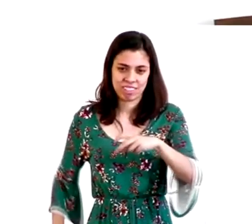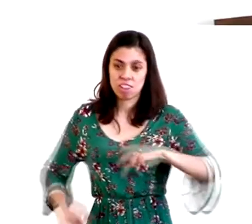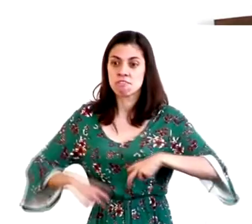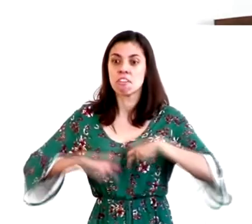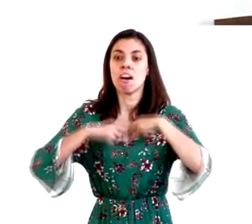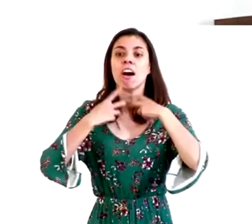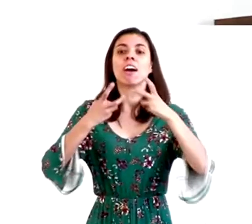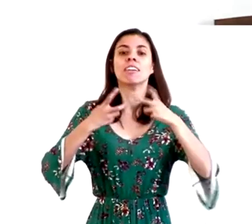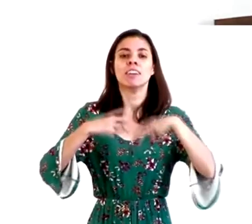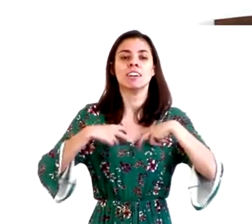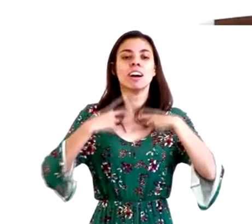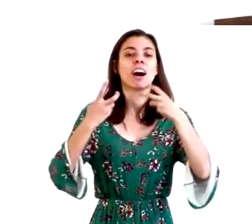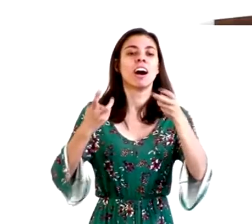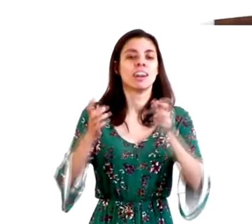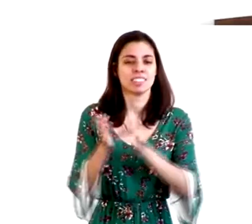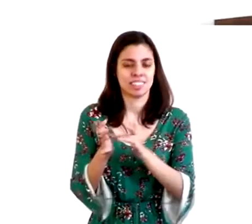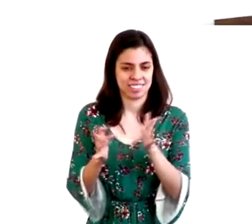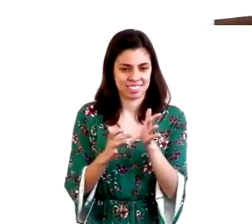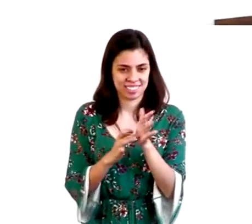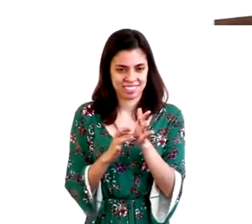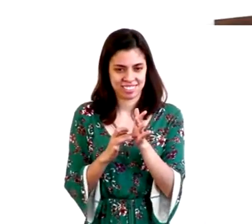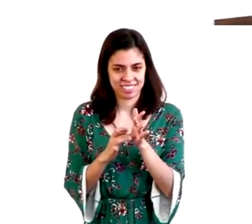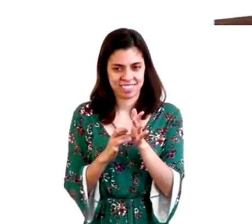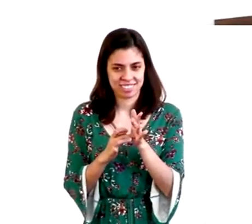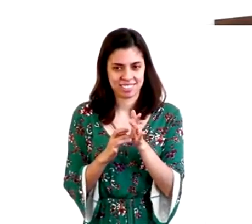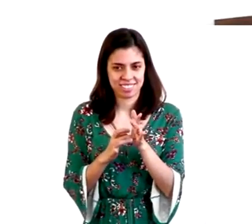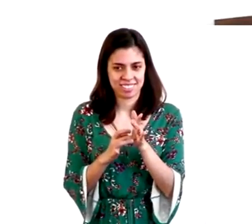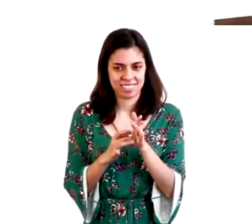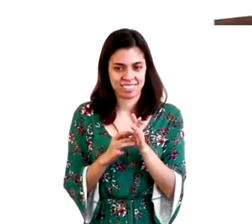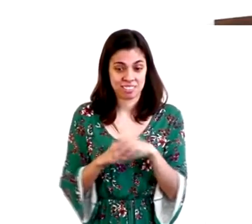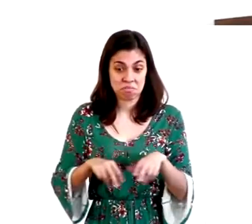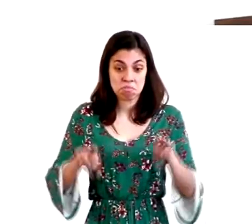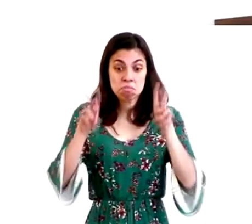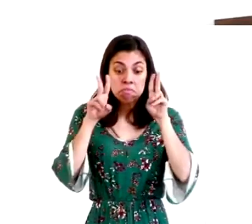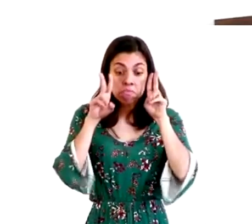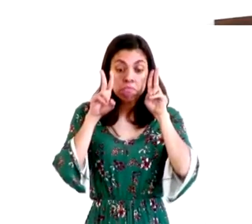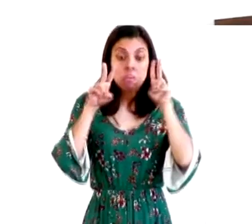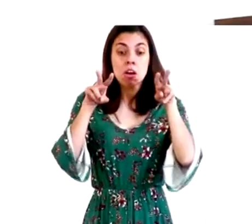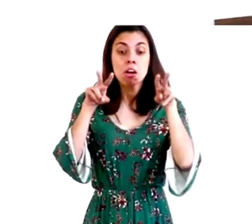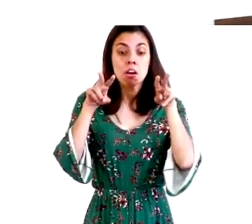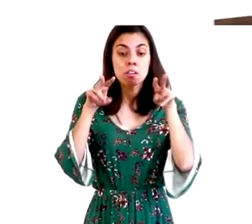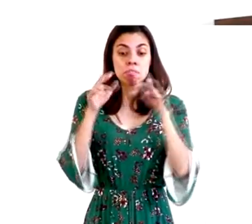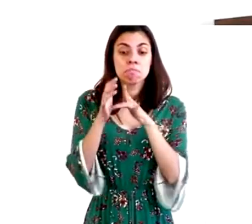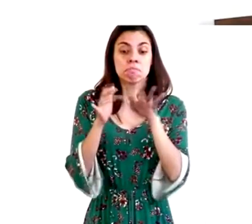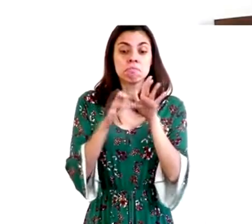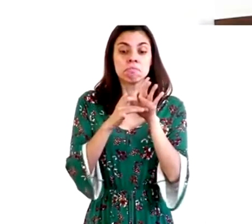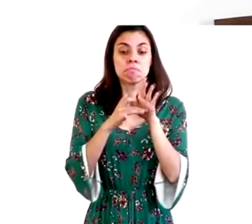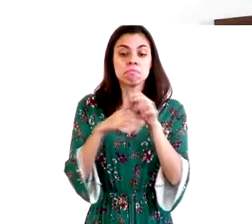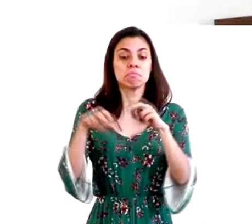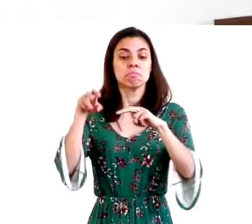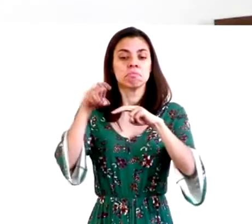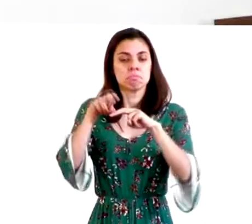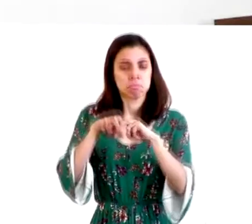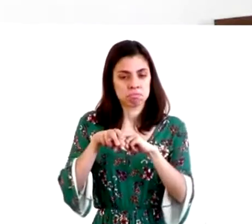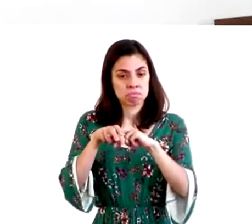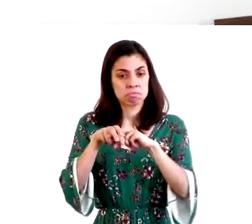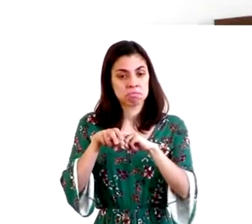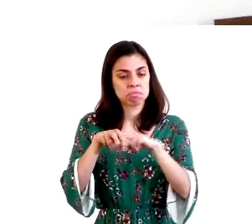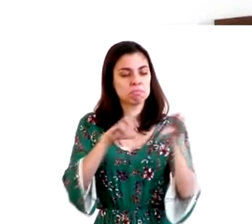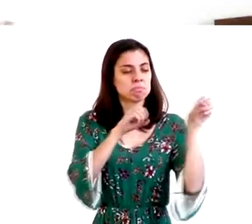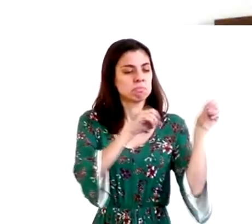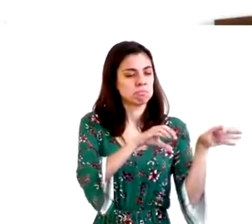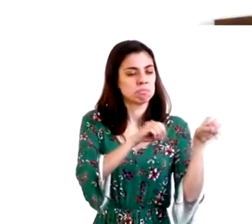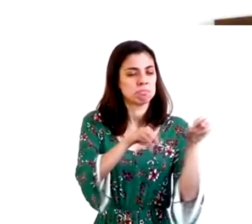do Monte. Então ele está agora num alto patamar, e o texto diz que ele se assenta e passa